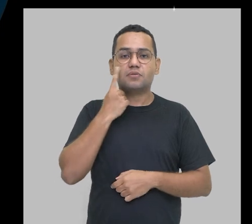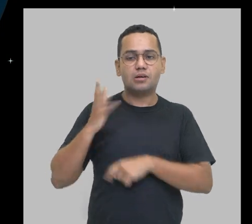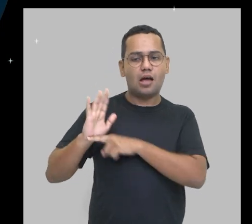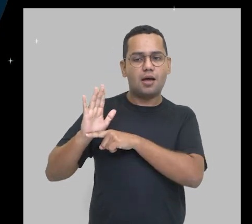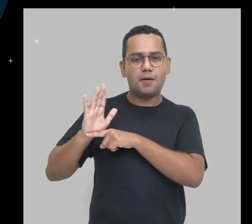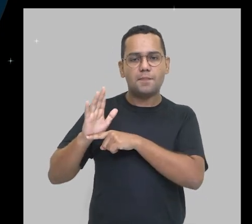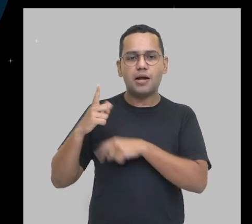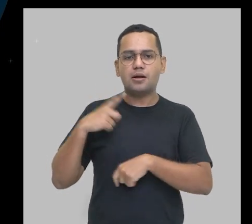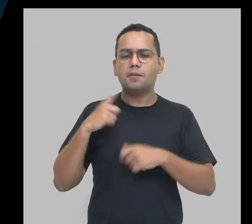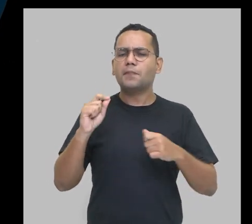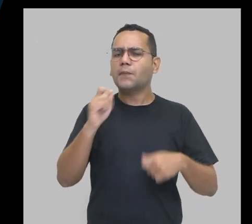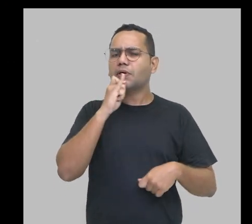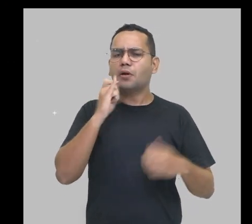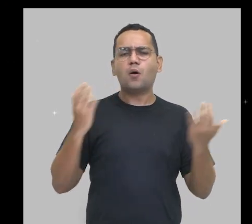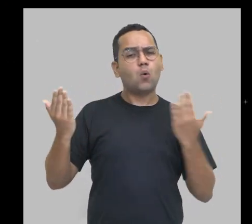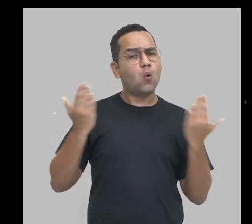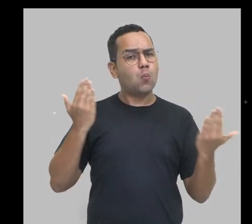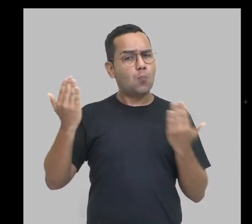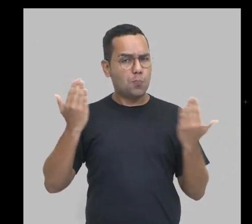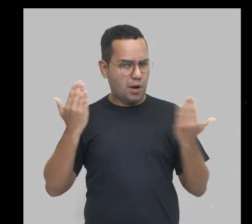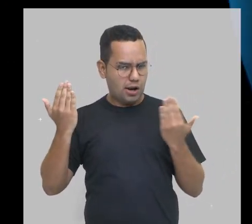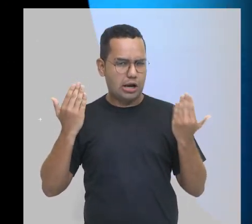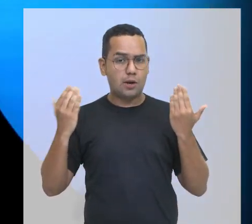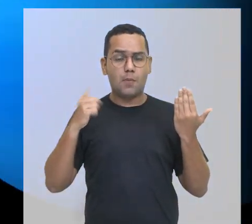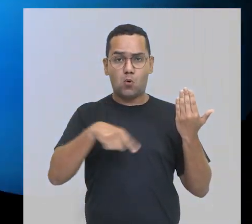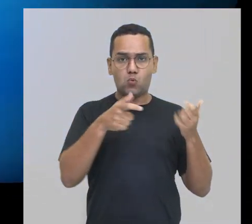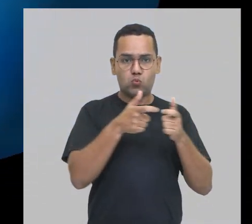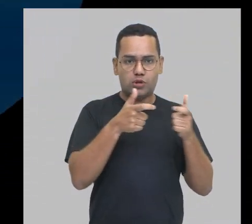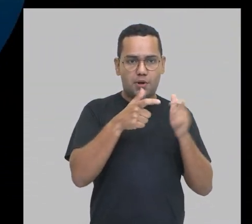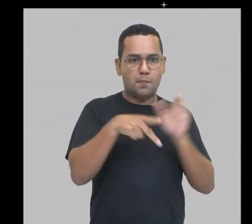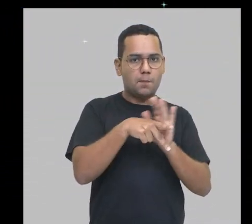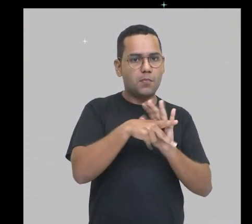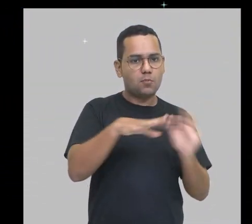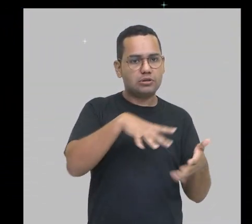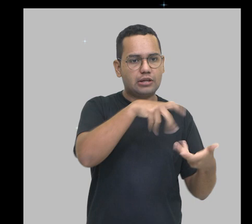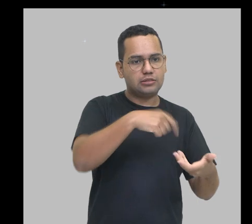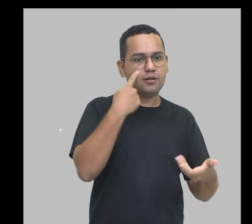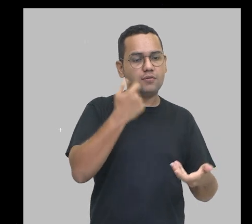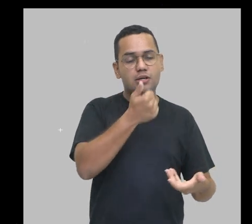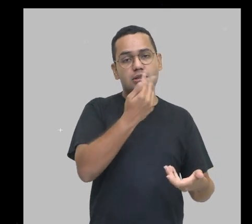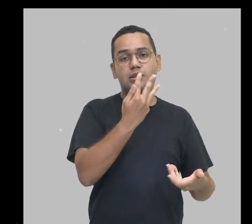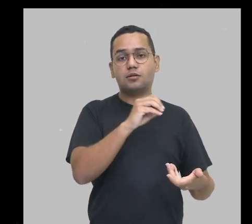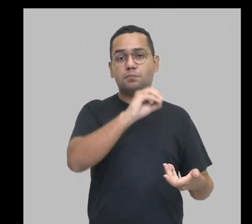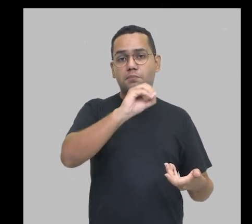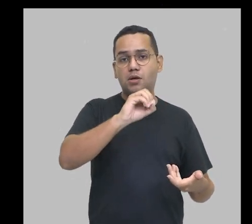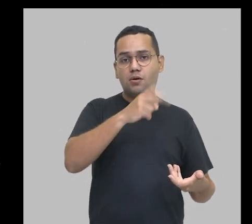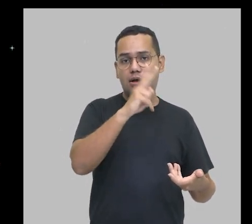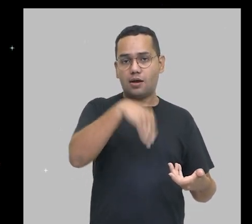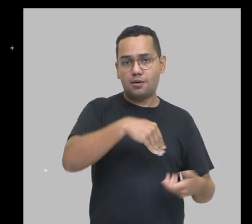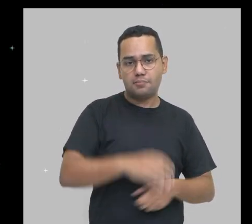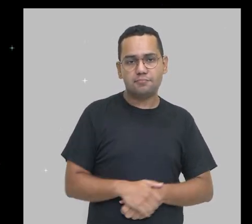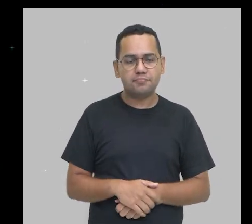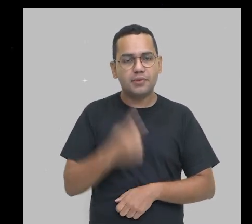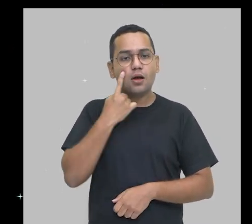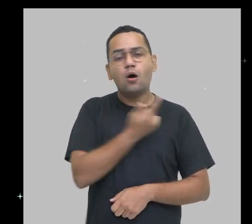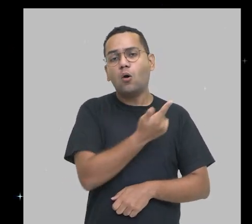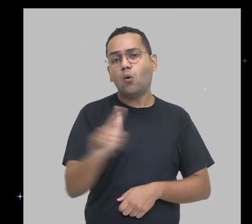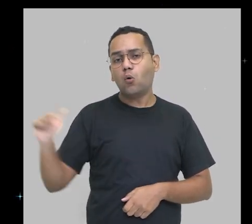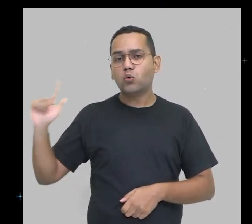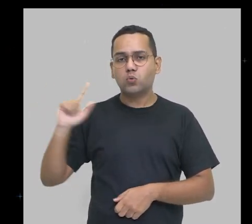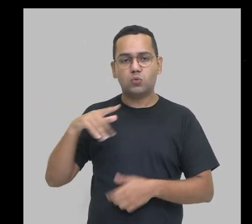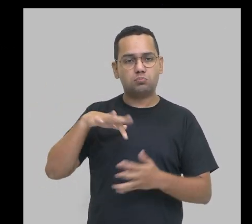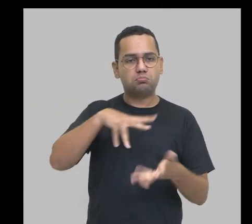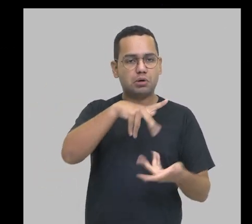comparação partindo do tamanho da Terra, ali com 13 mil quilômetros, certo? E aí outros planetas do nosso